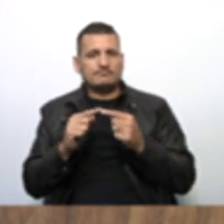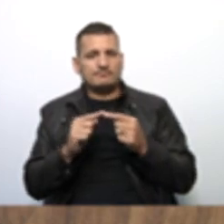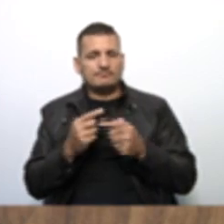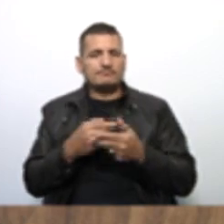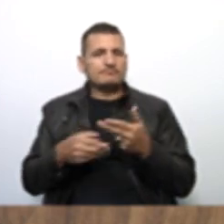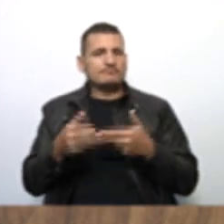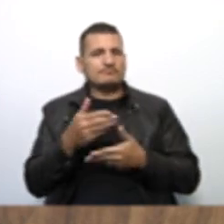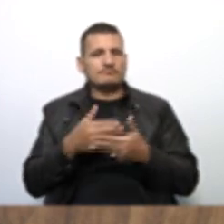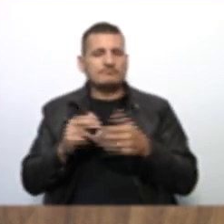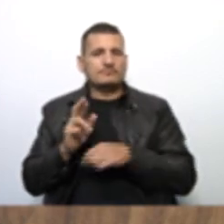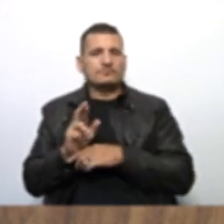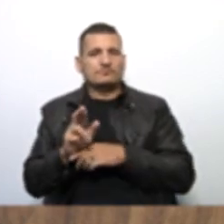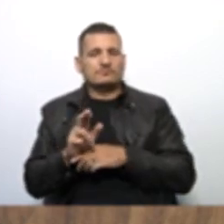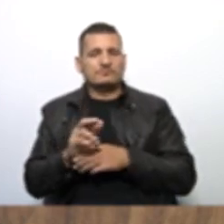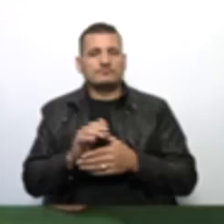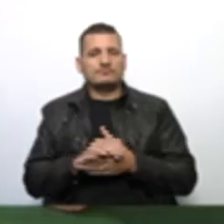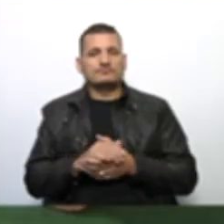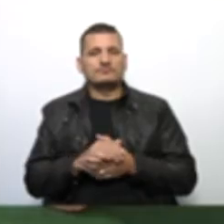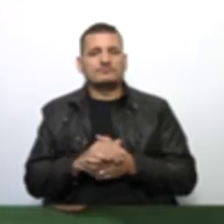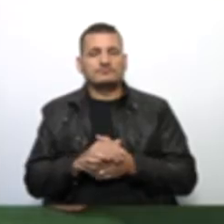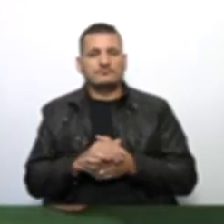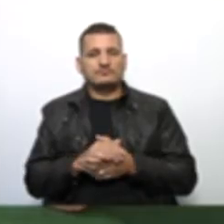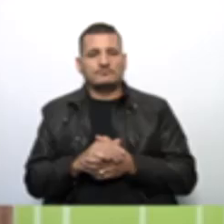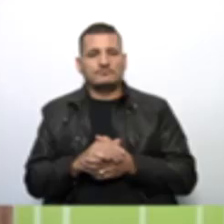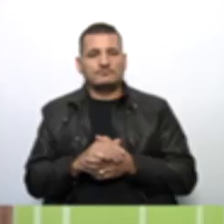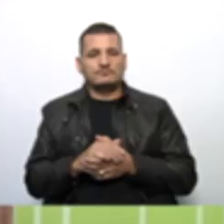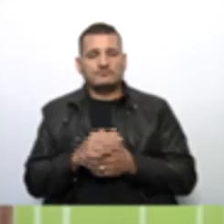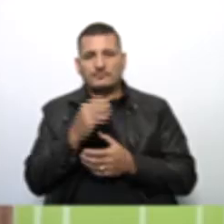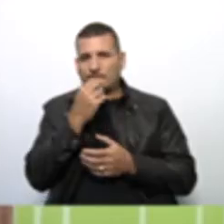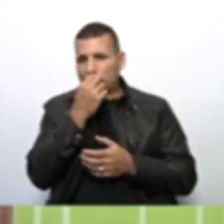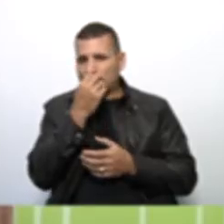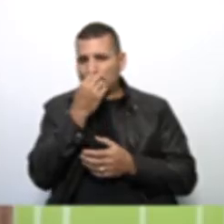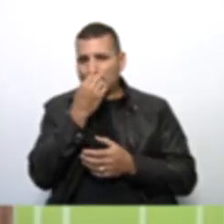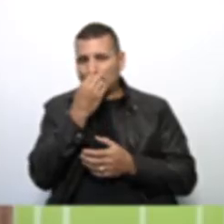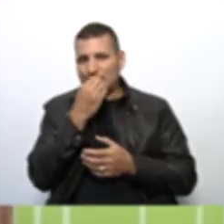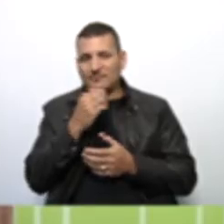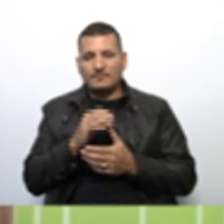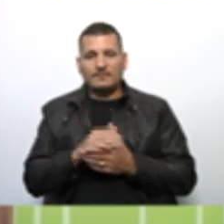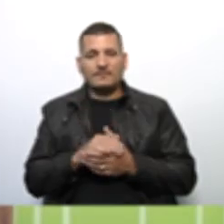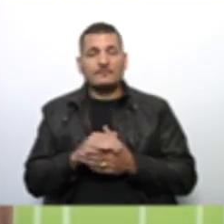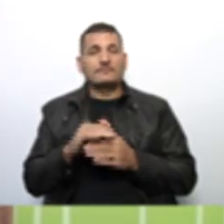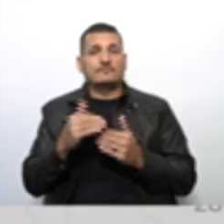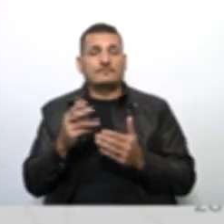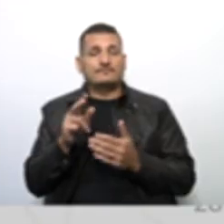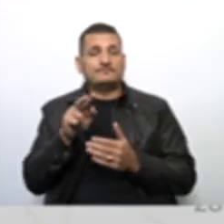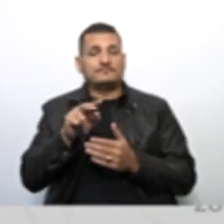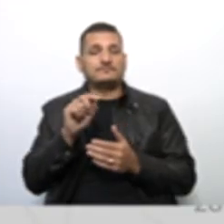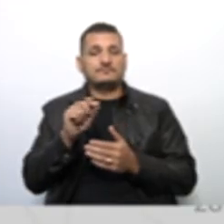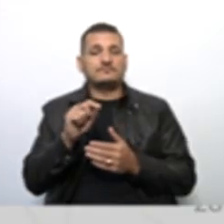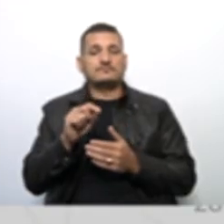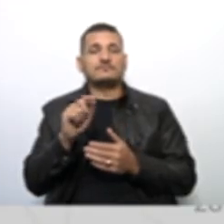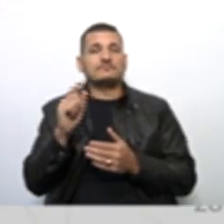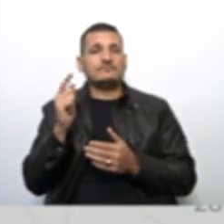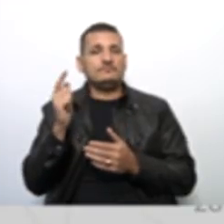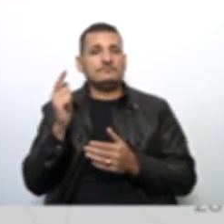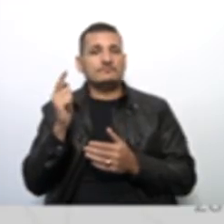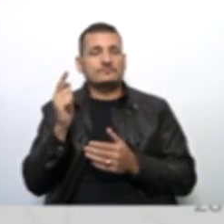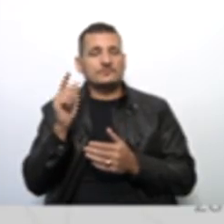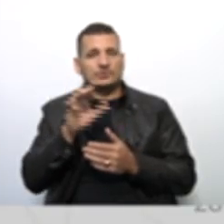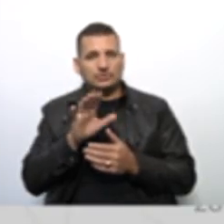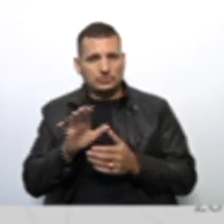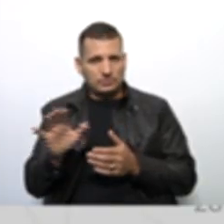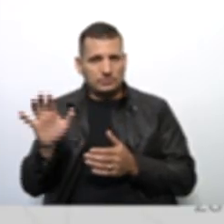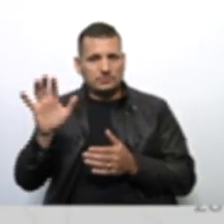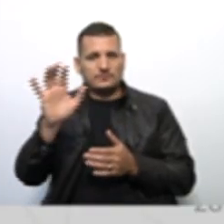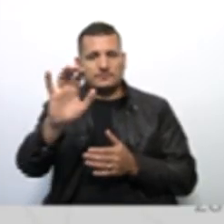compartilhando os recursos um do outro. Correto. Então, pessoal, nós vimos aqui questão de abrangência geográfica, ok? O